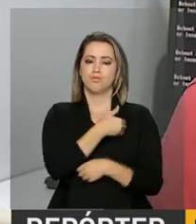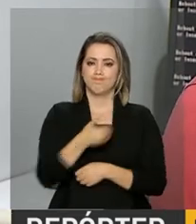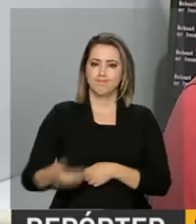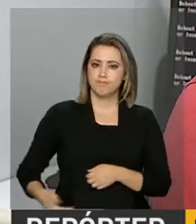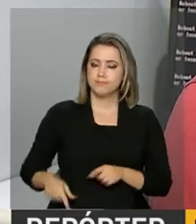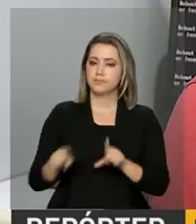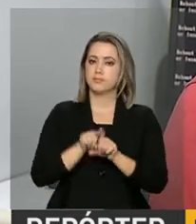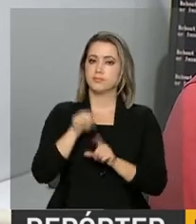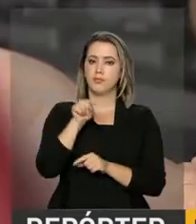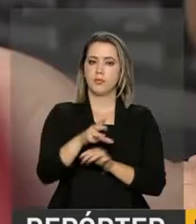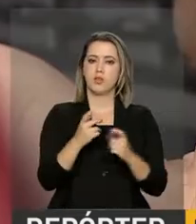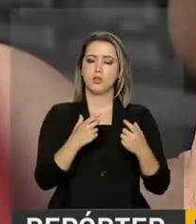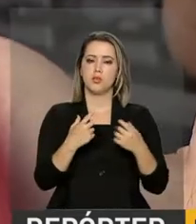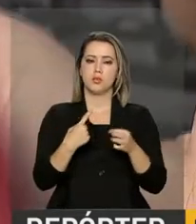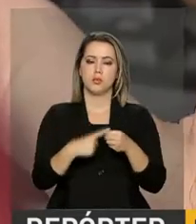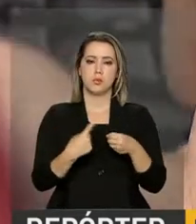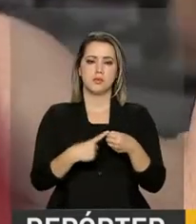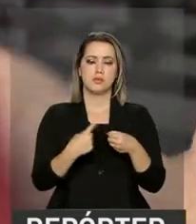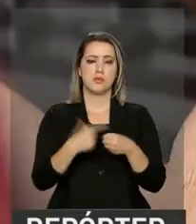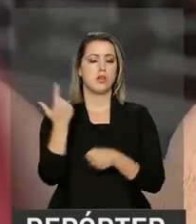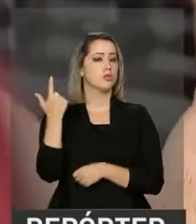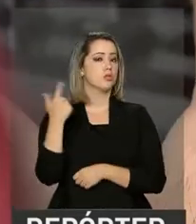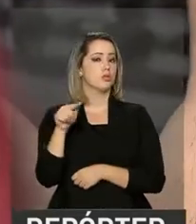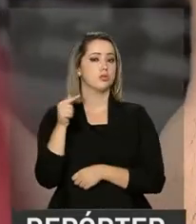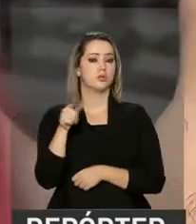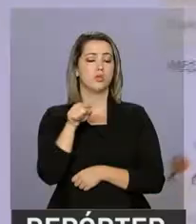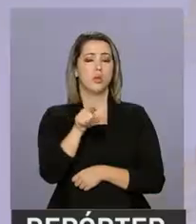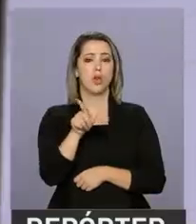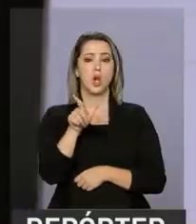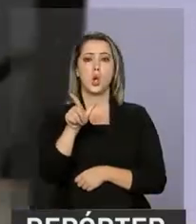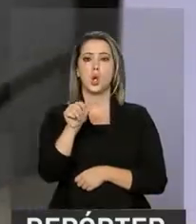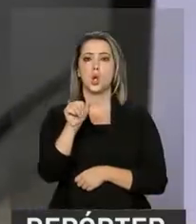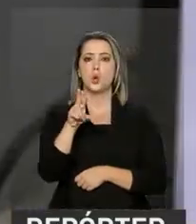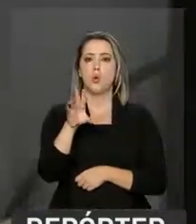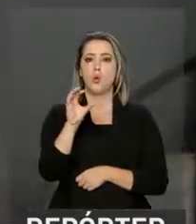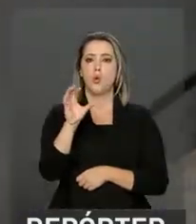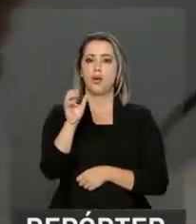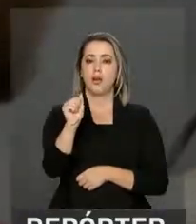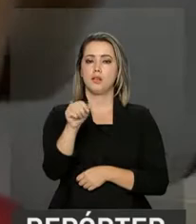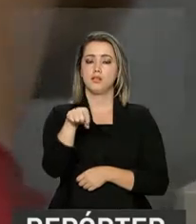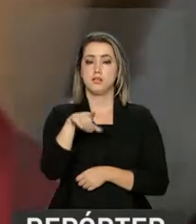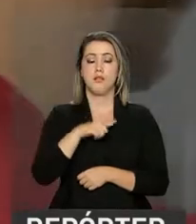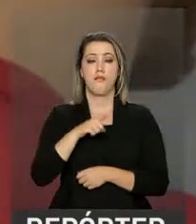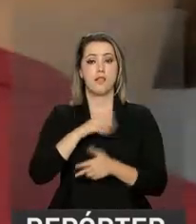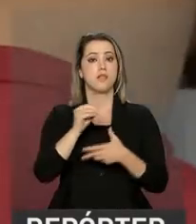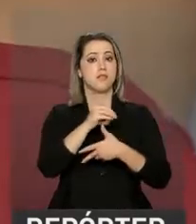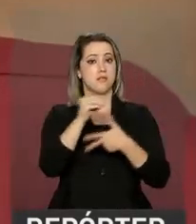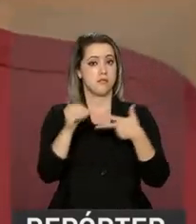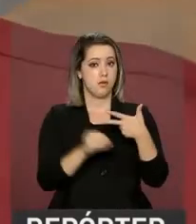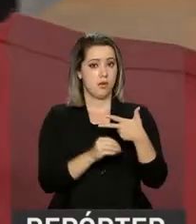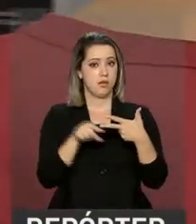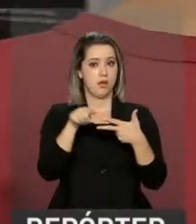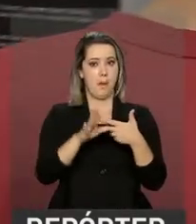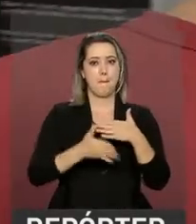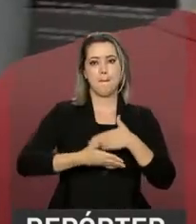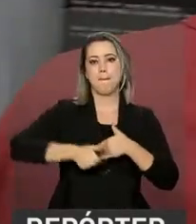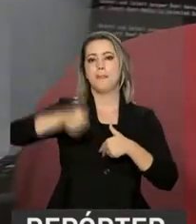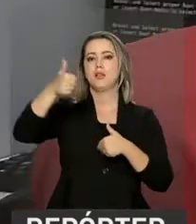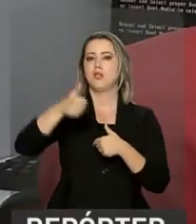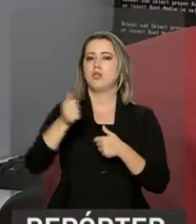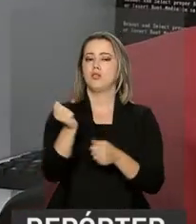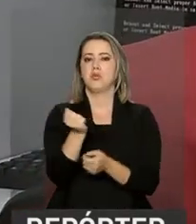ensino uma cidade do interior de goiás lucas fez o exame nacional do ensino médio e conseguiu a melhor nota da